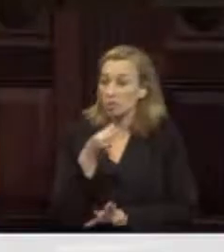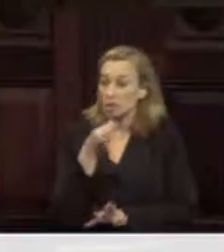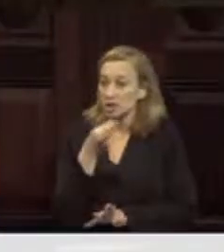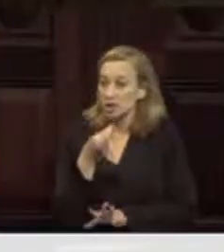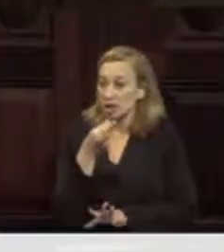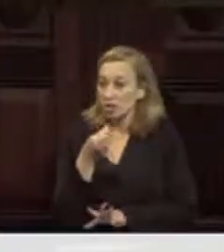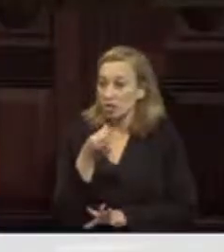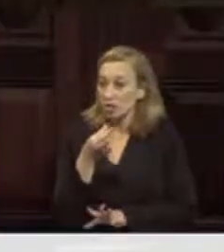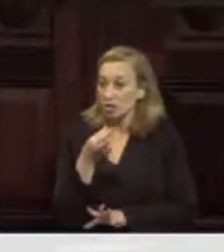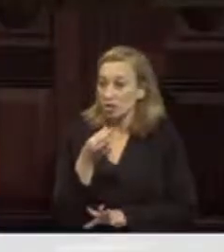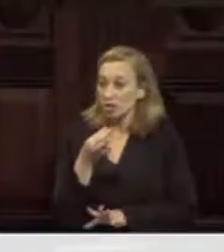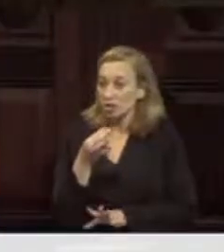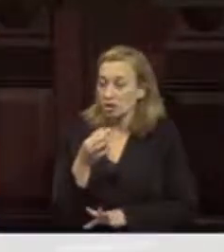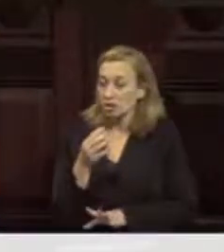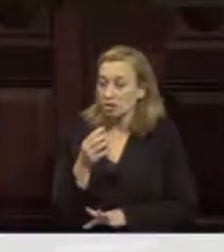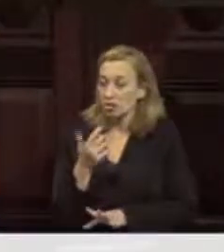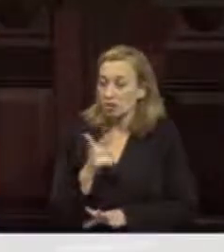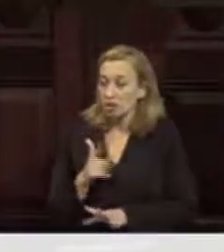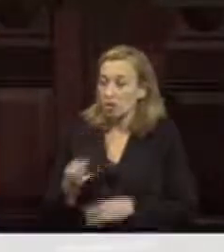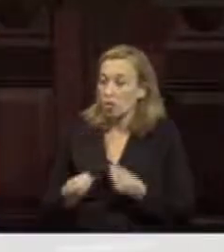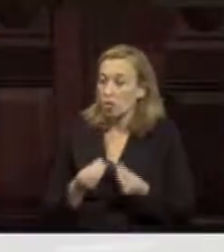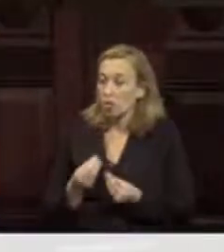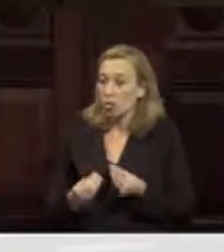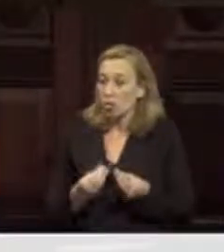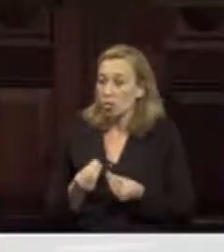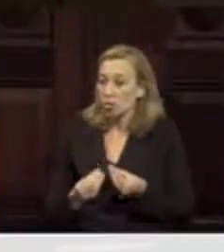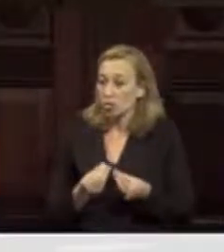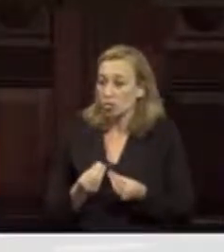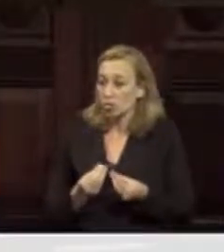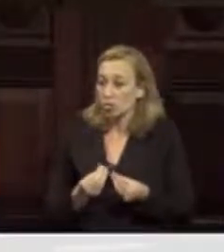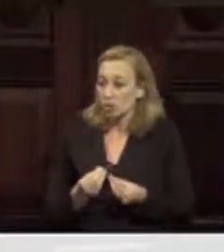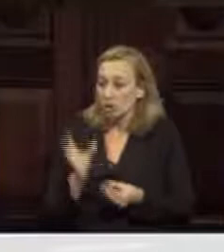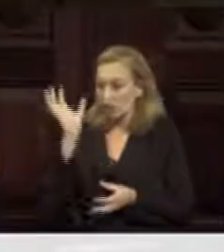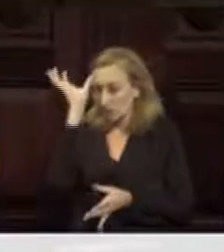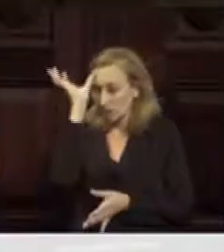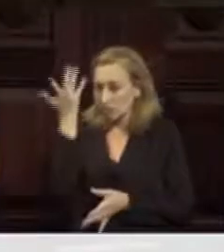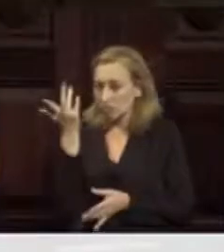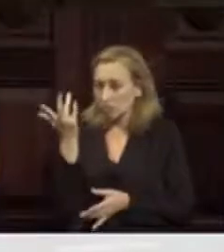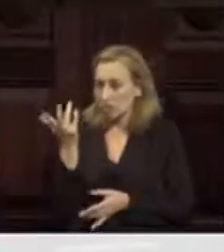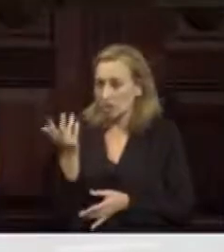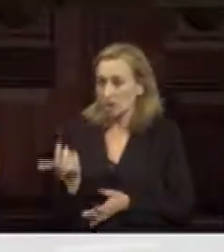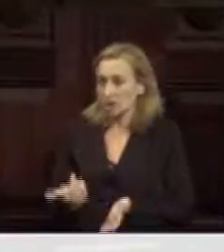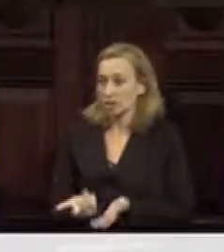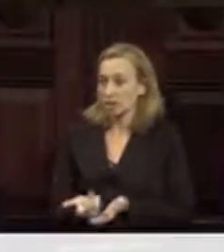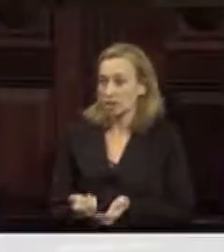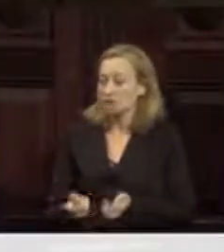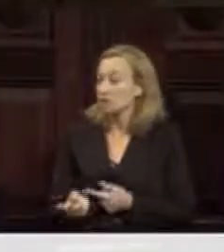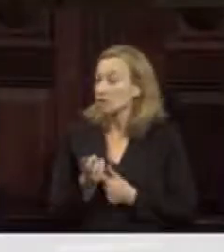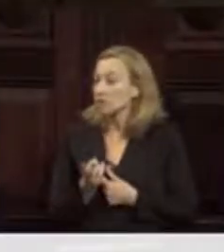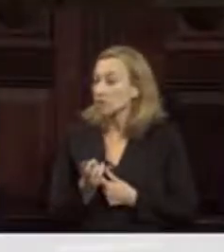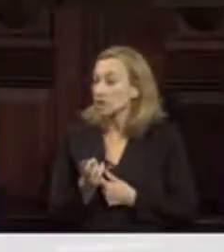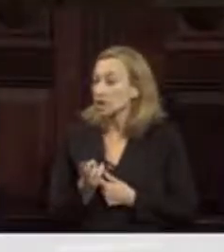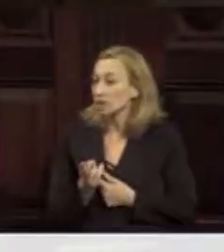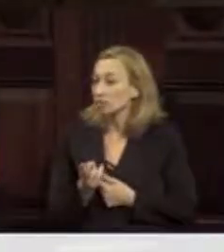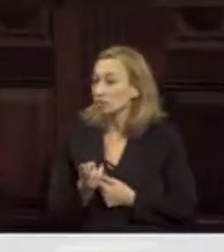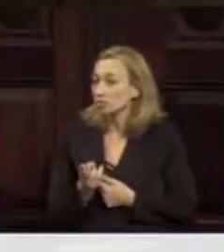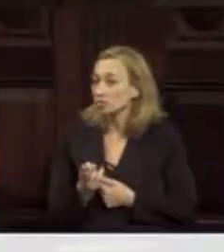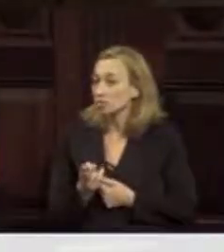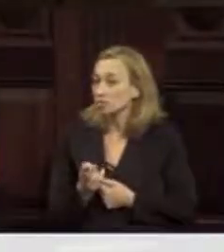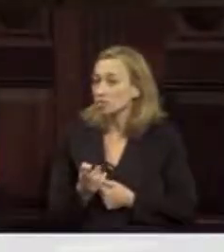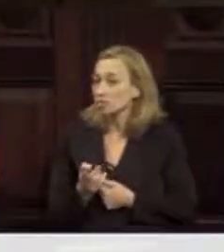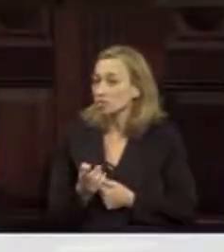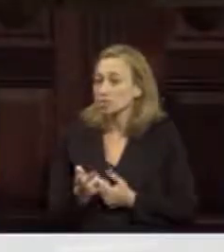que foram elencadas pelo general Braga Neto, o interventor, de uma maneira muito simplista.